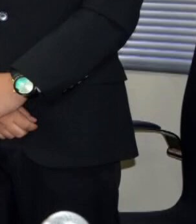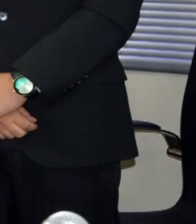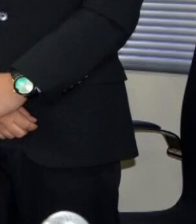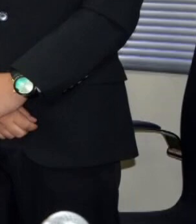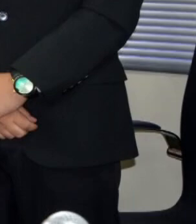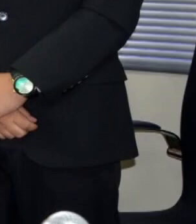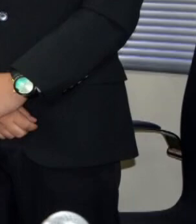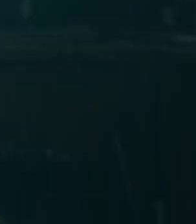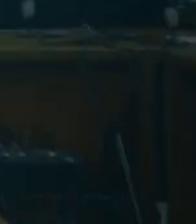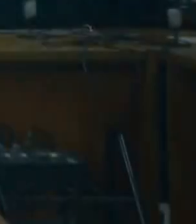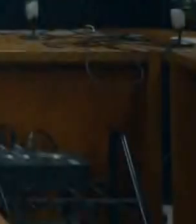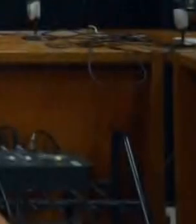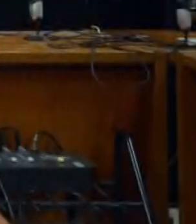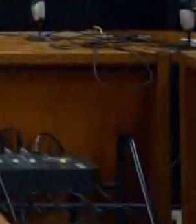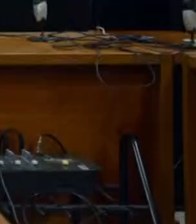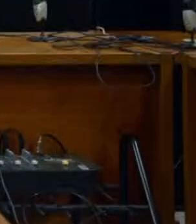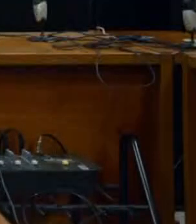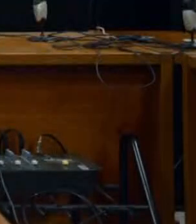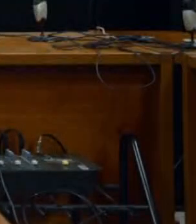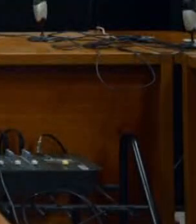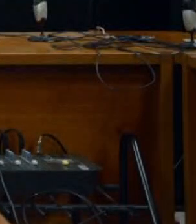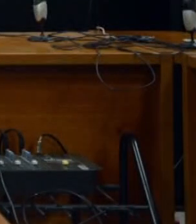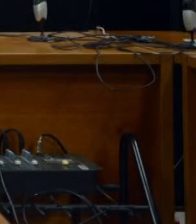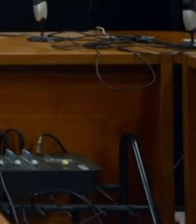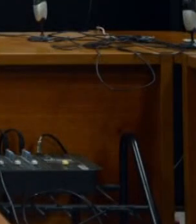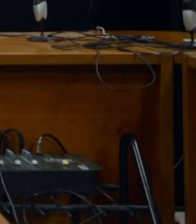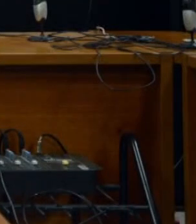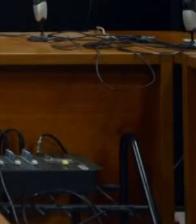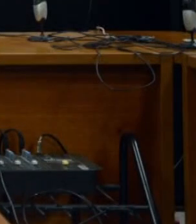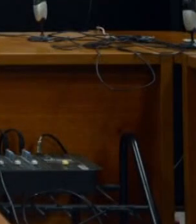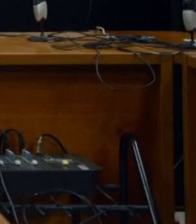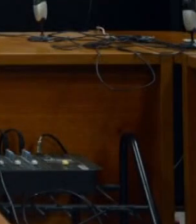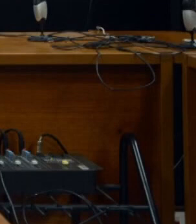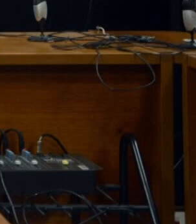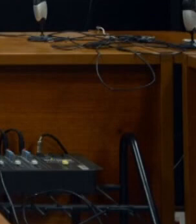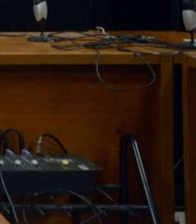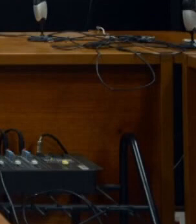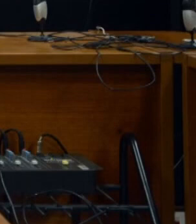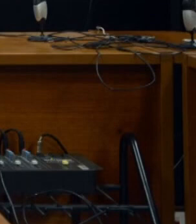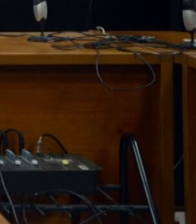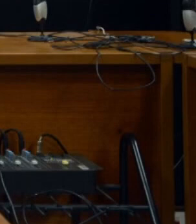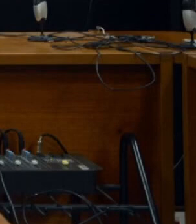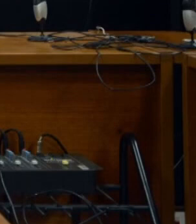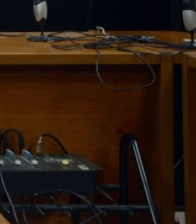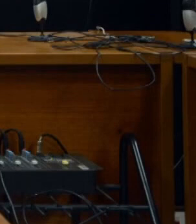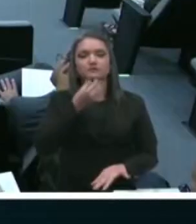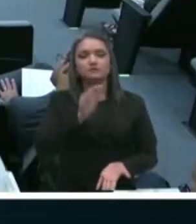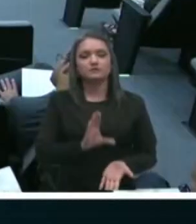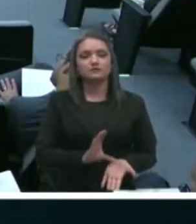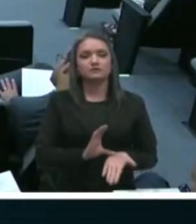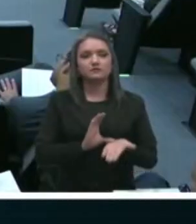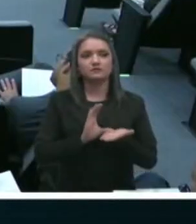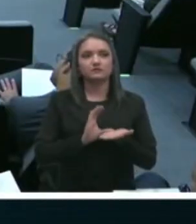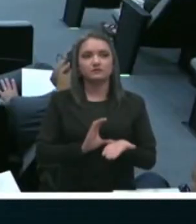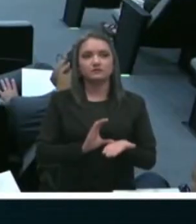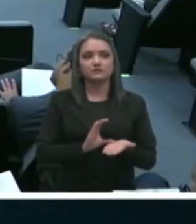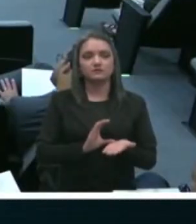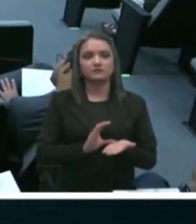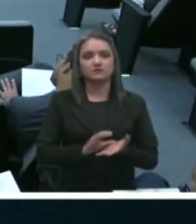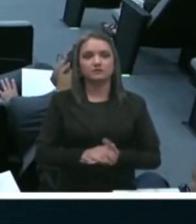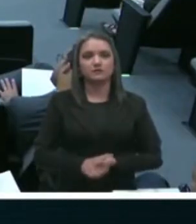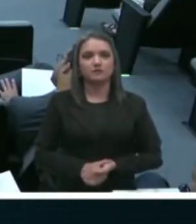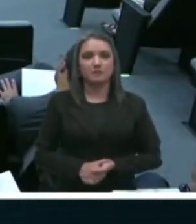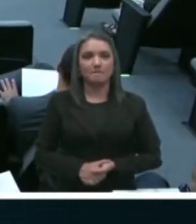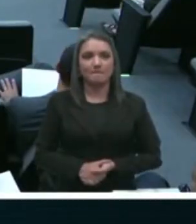da investigação sobre a atuação do magistrado em decisões consideradas incomuns pelo Conselho. Segundo o